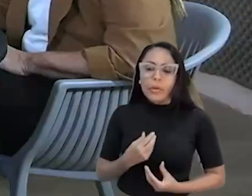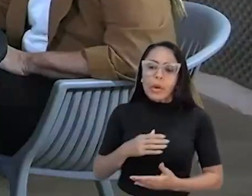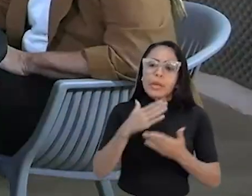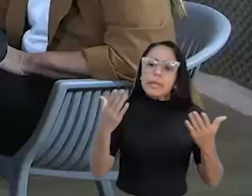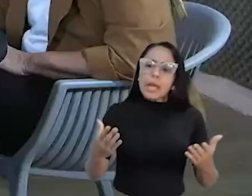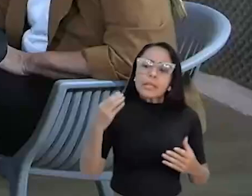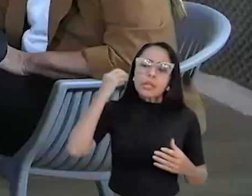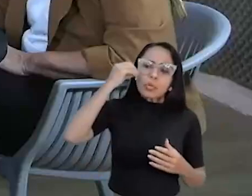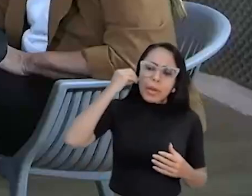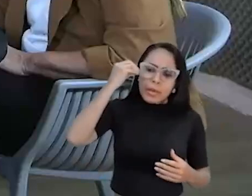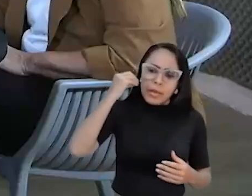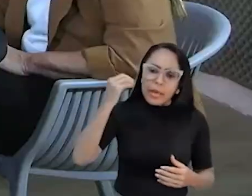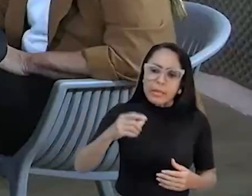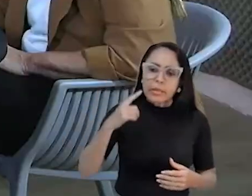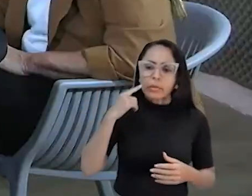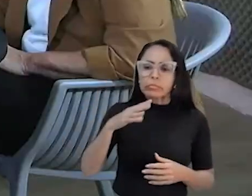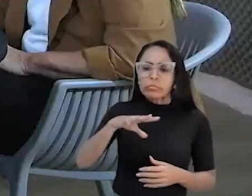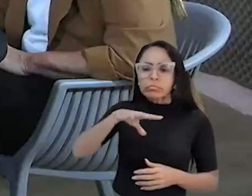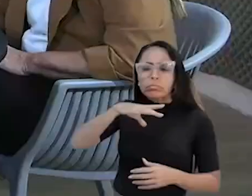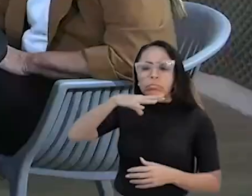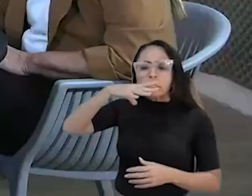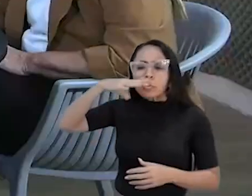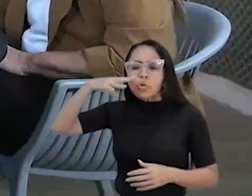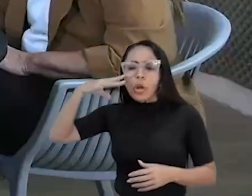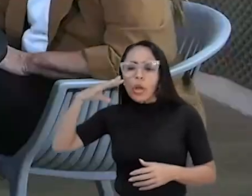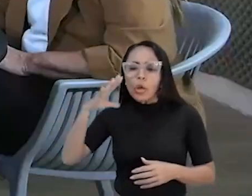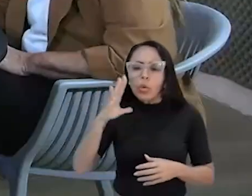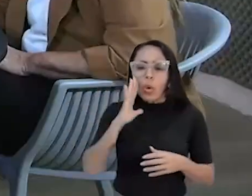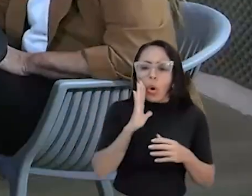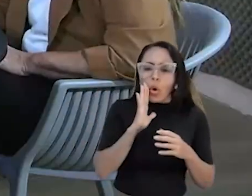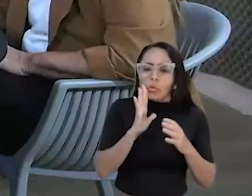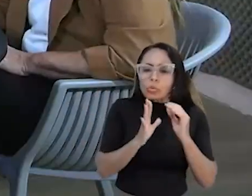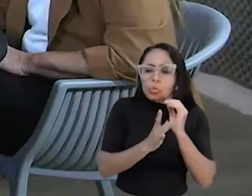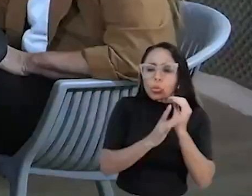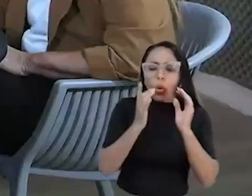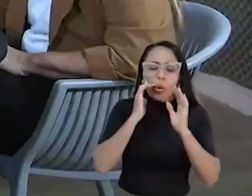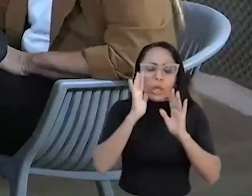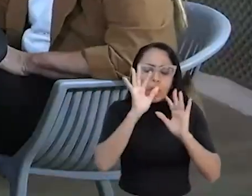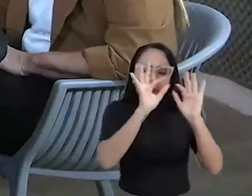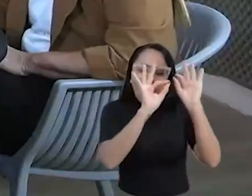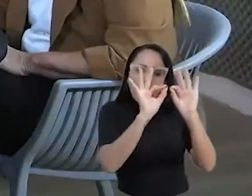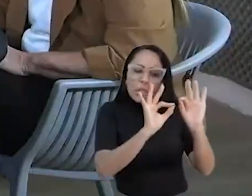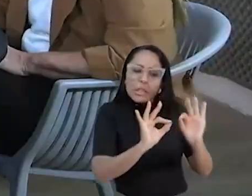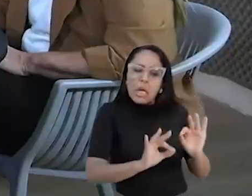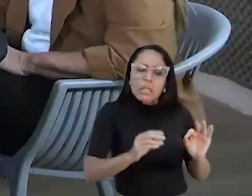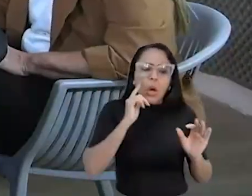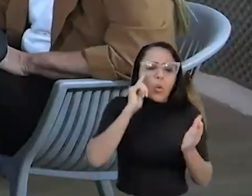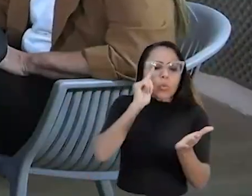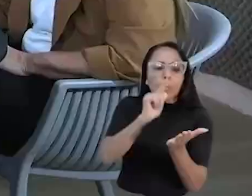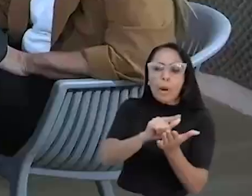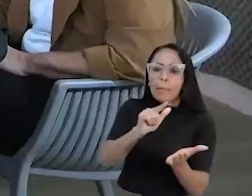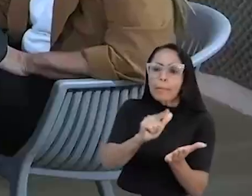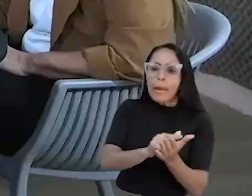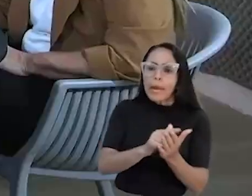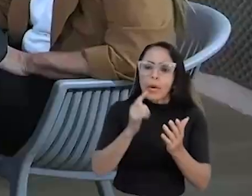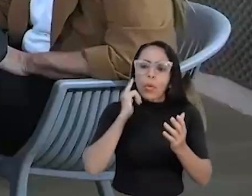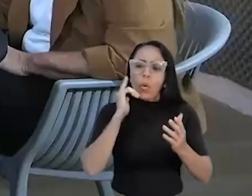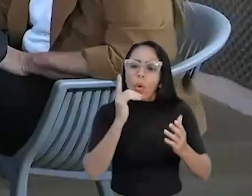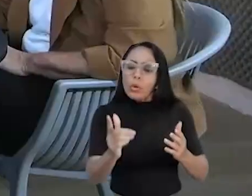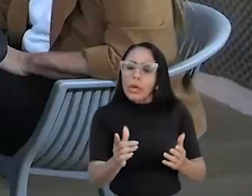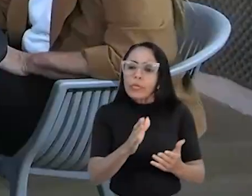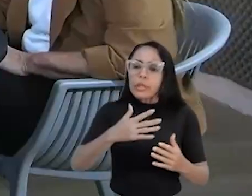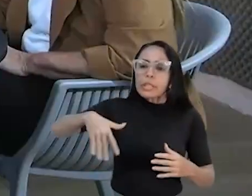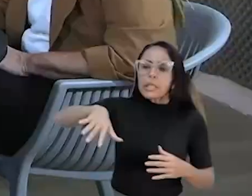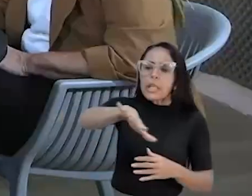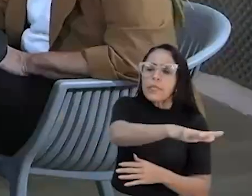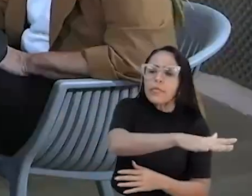essa experiência está no cheiro, no toque, no formato, no papel, na vitrine, né?